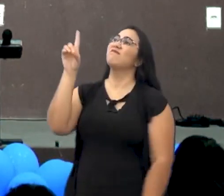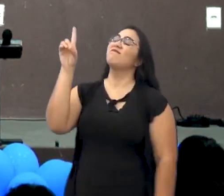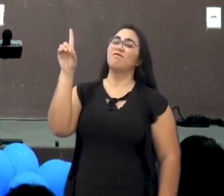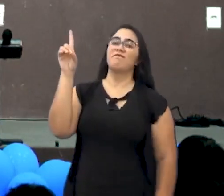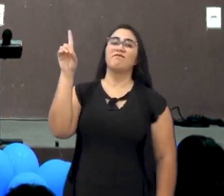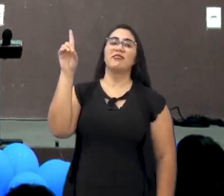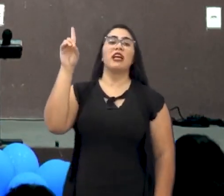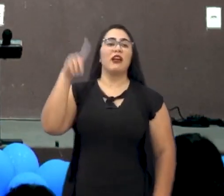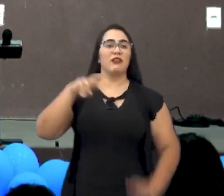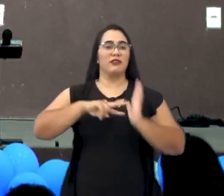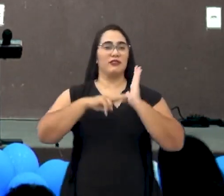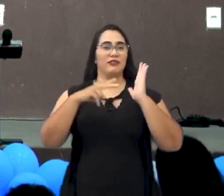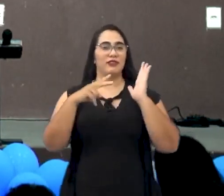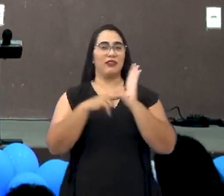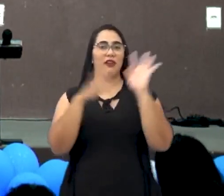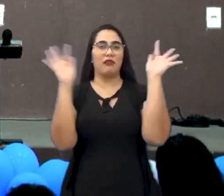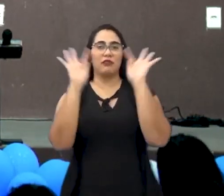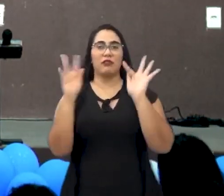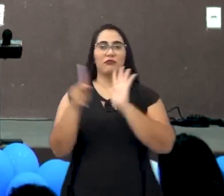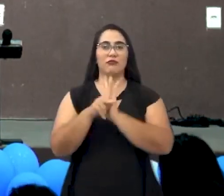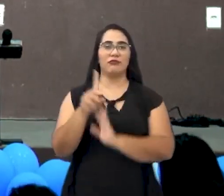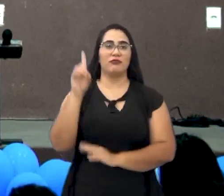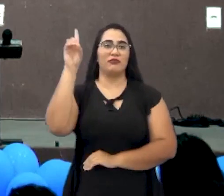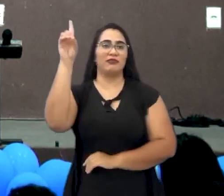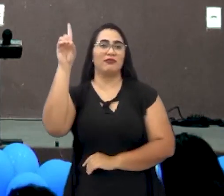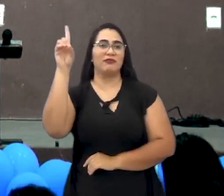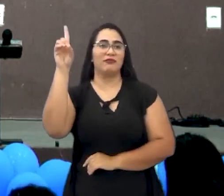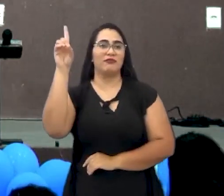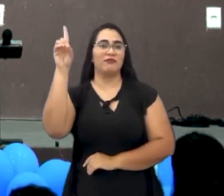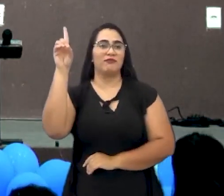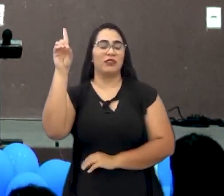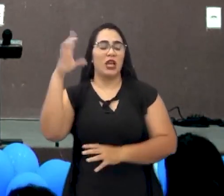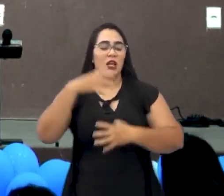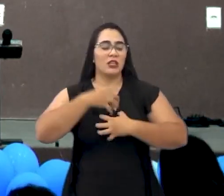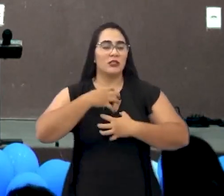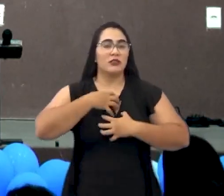Isso é bem-aventurança. É um estado de espírito